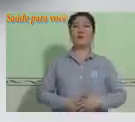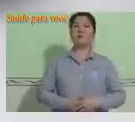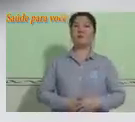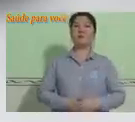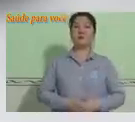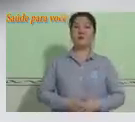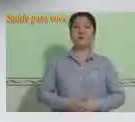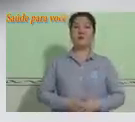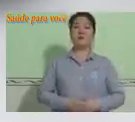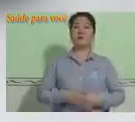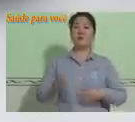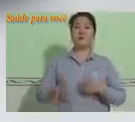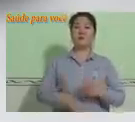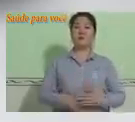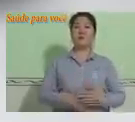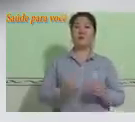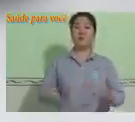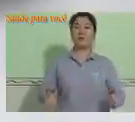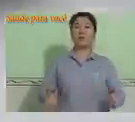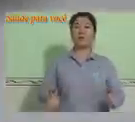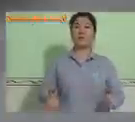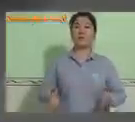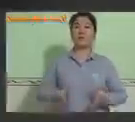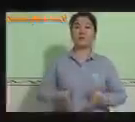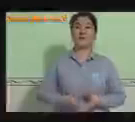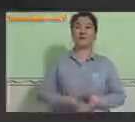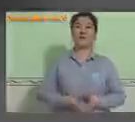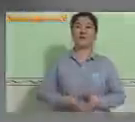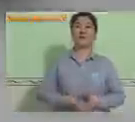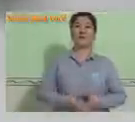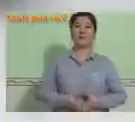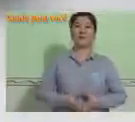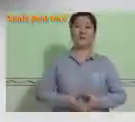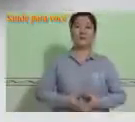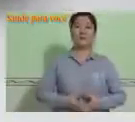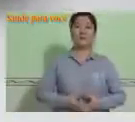pelo menos 30 minutos usando halteres, barras e elásticos.